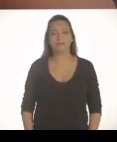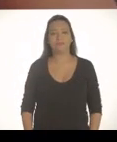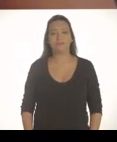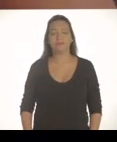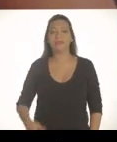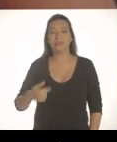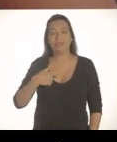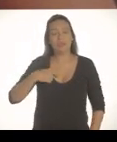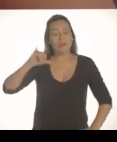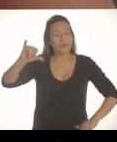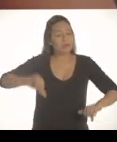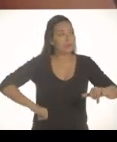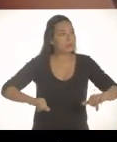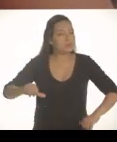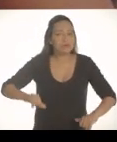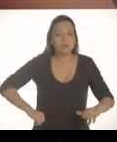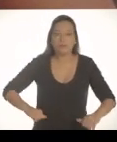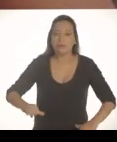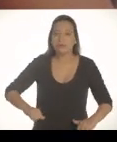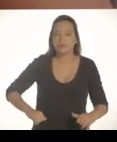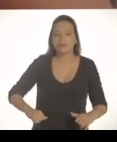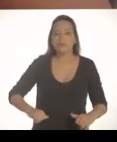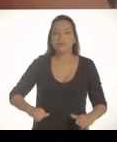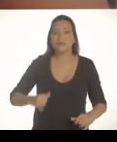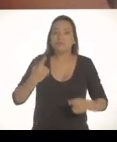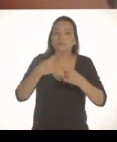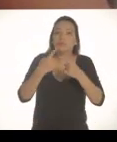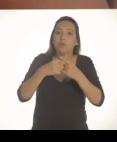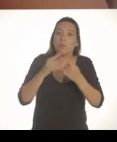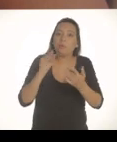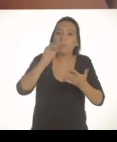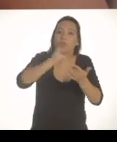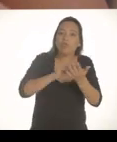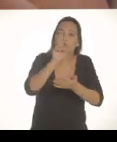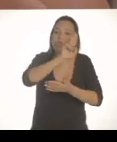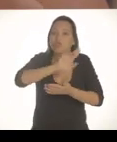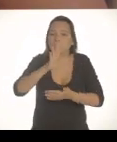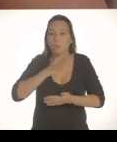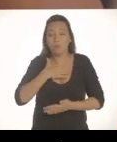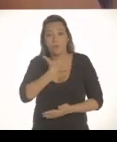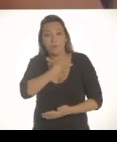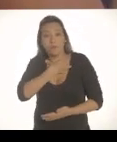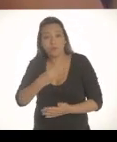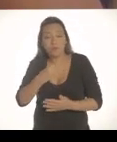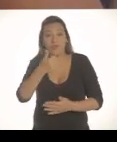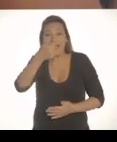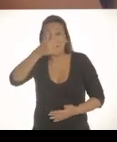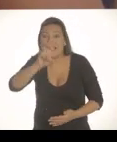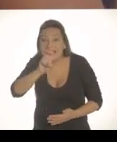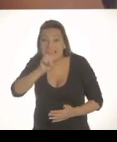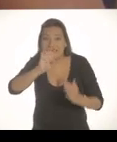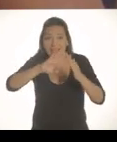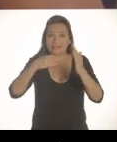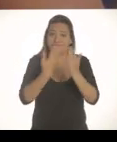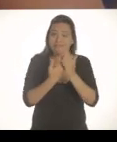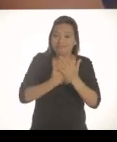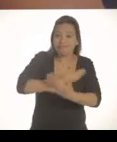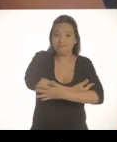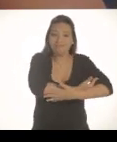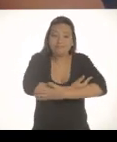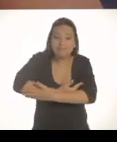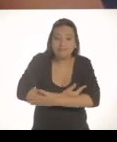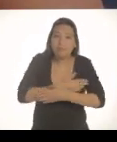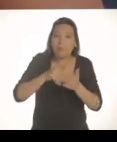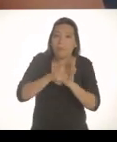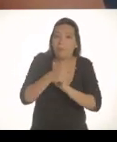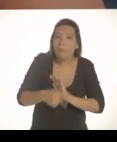Pra mim, era muito doloroso ter inscrito meu filho em 15 creches,